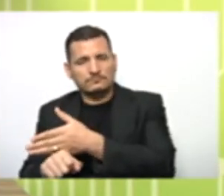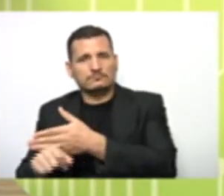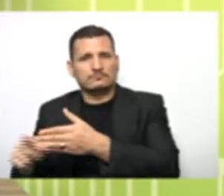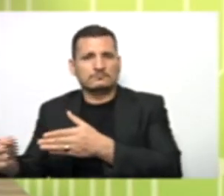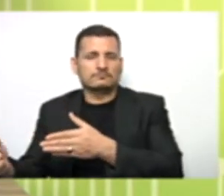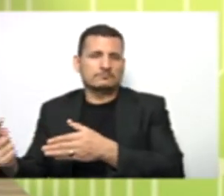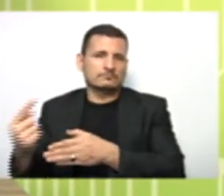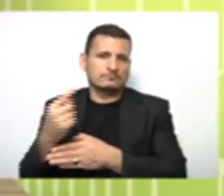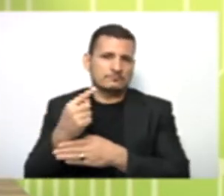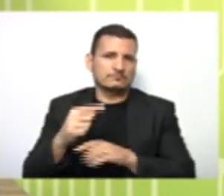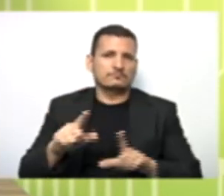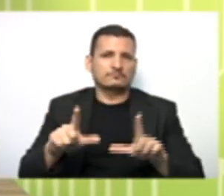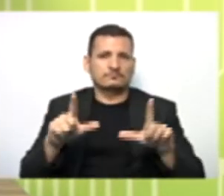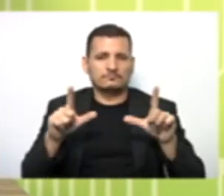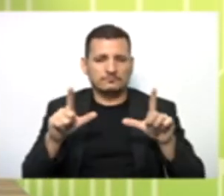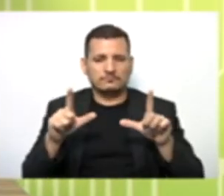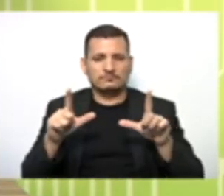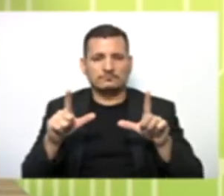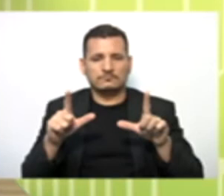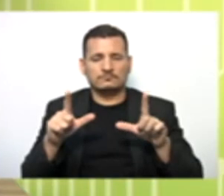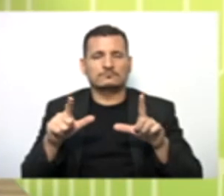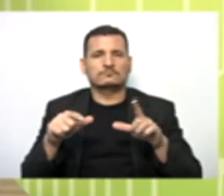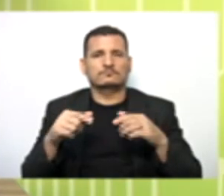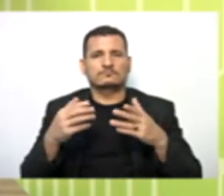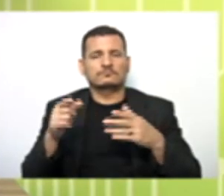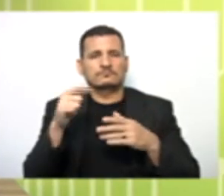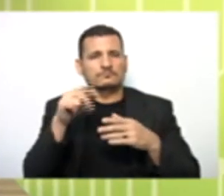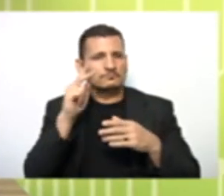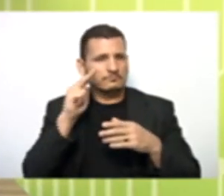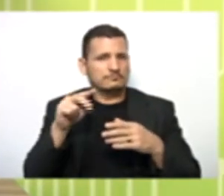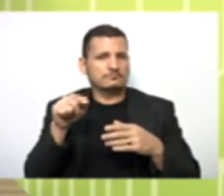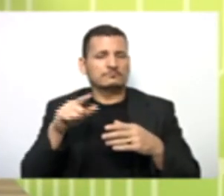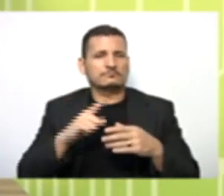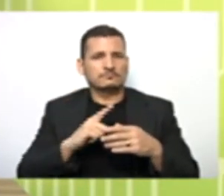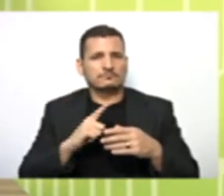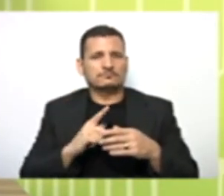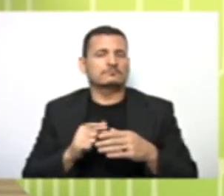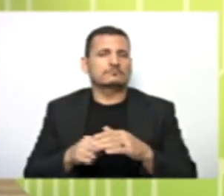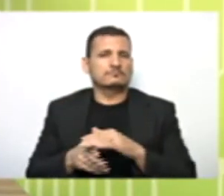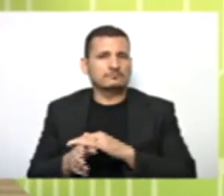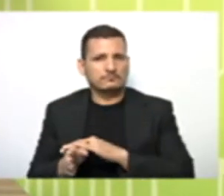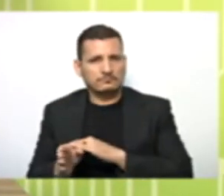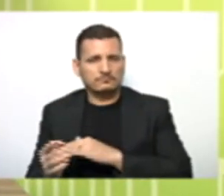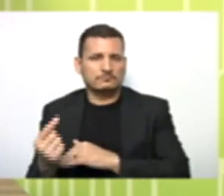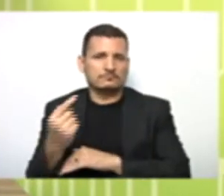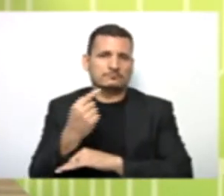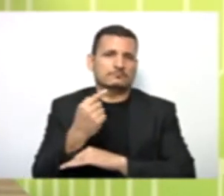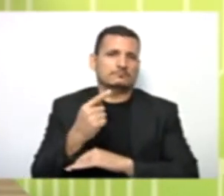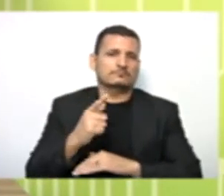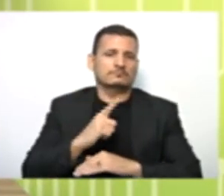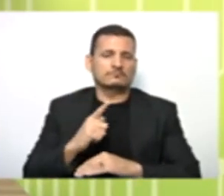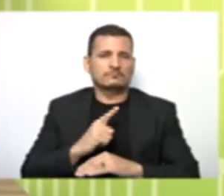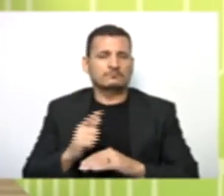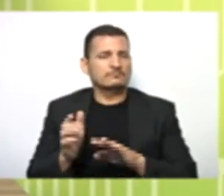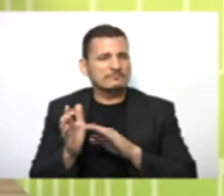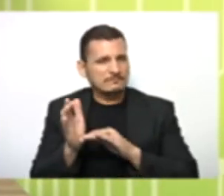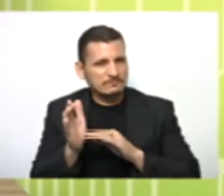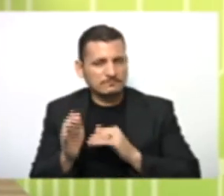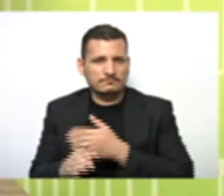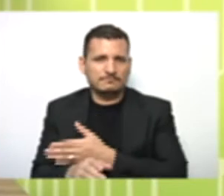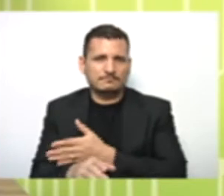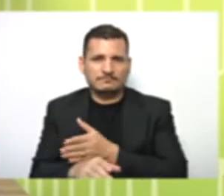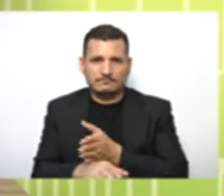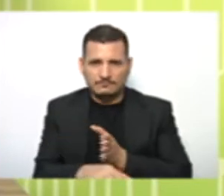upload, né, e um download. Então você vê que tem aí recursos de entrada e saída sendo consumidos o tempo todo,